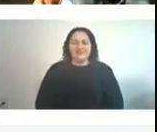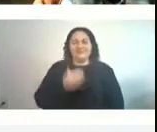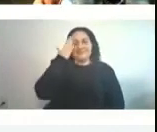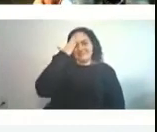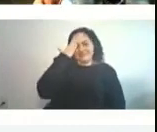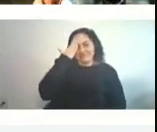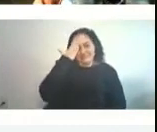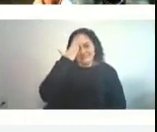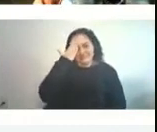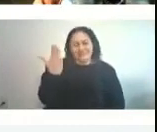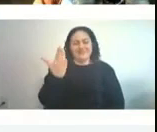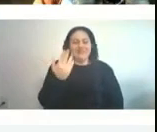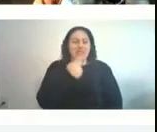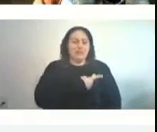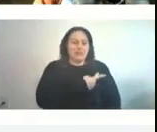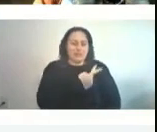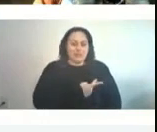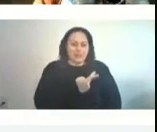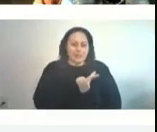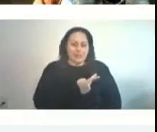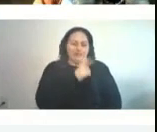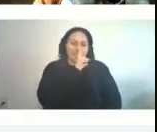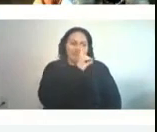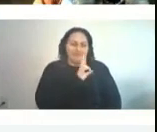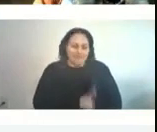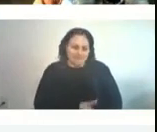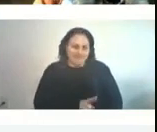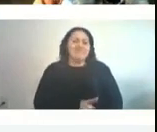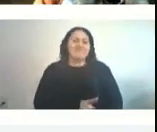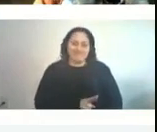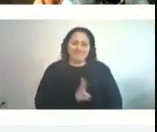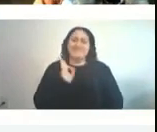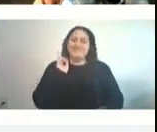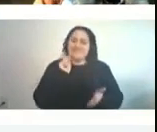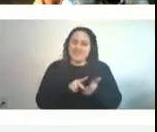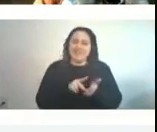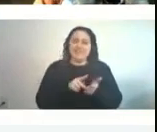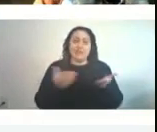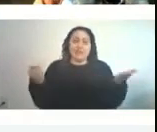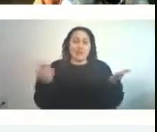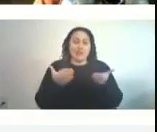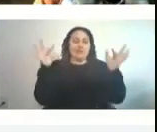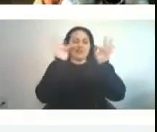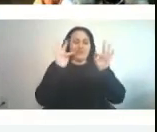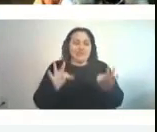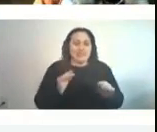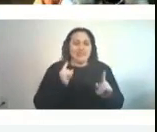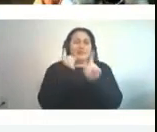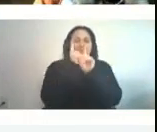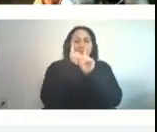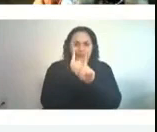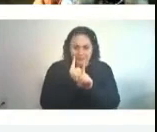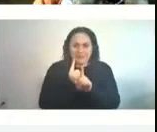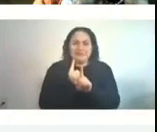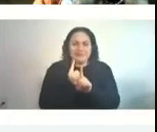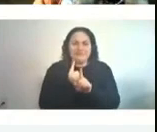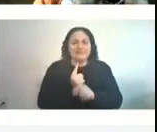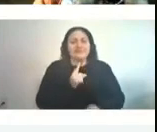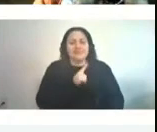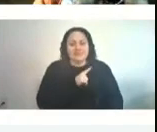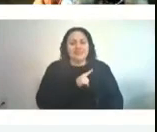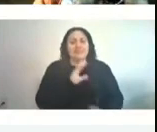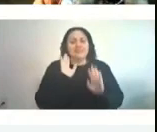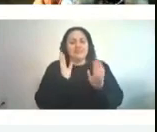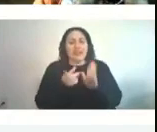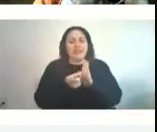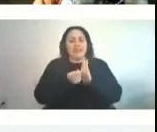Agradeço muito as respostas. Foi realmente um encontro muito feliz esse. Nós tivemos, né, encontros